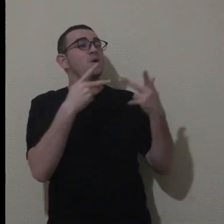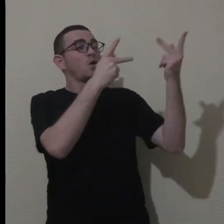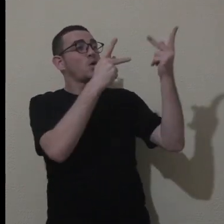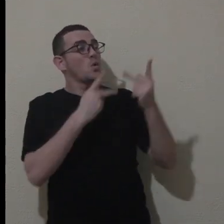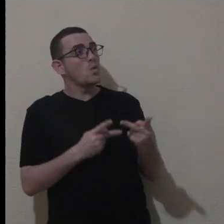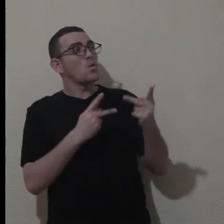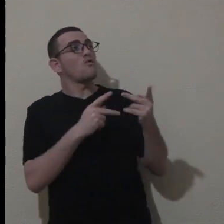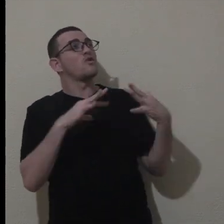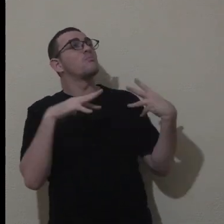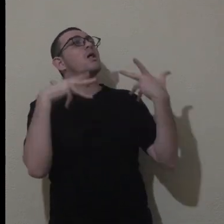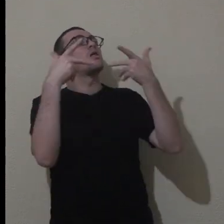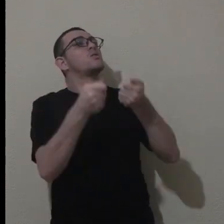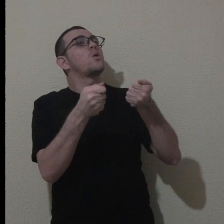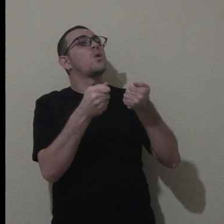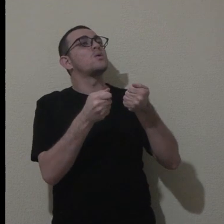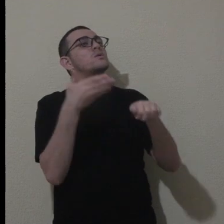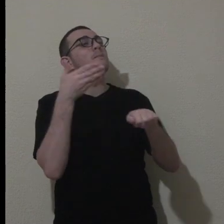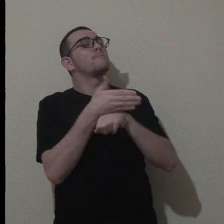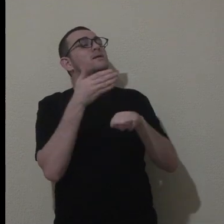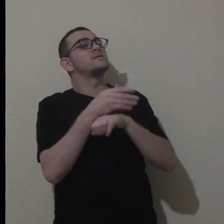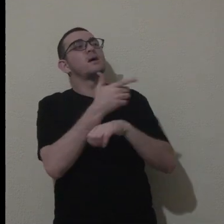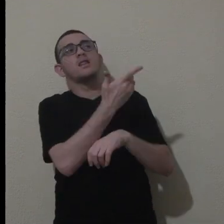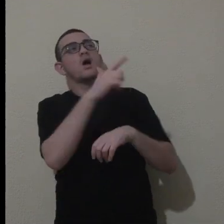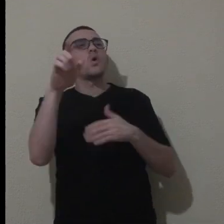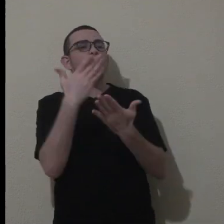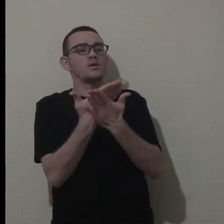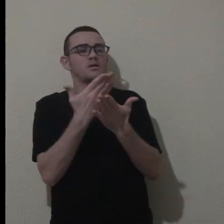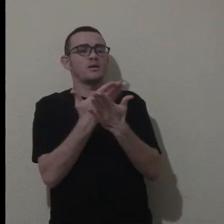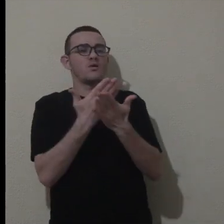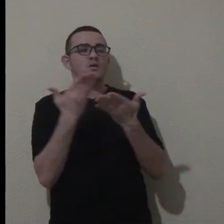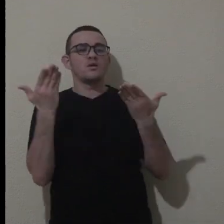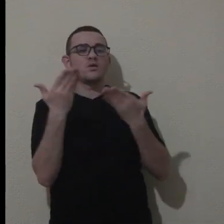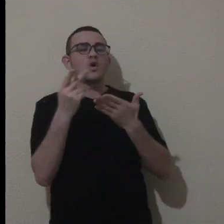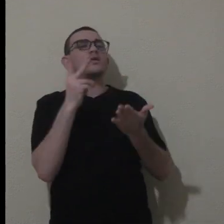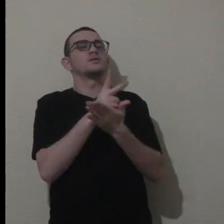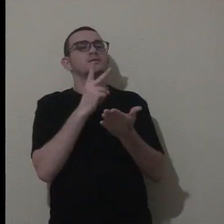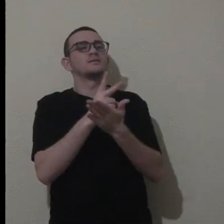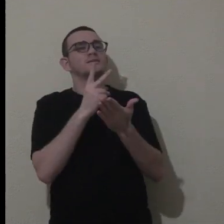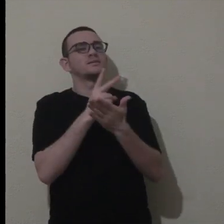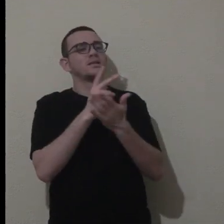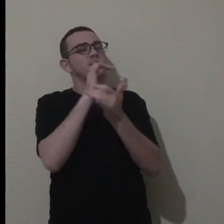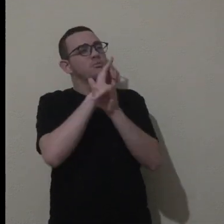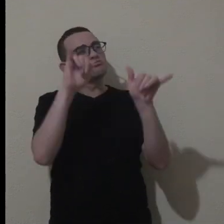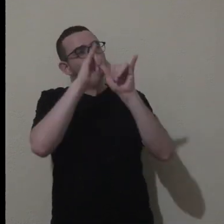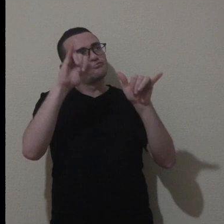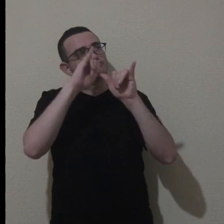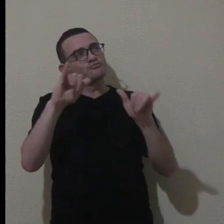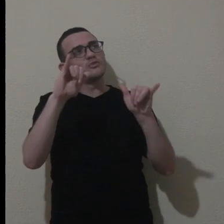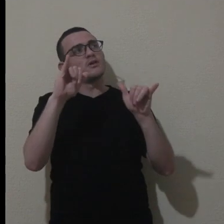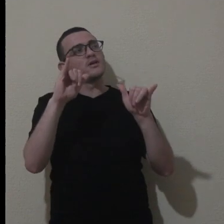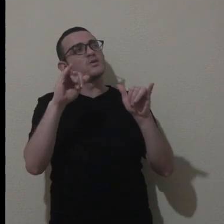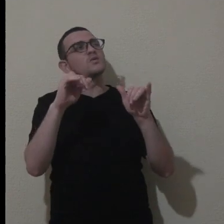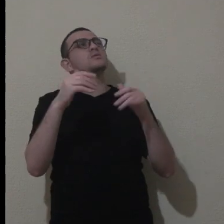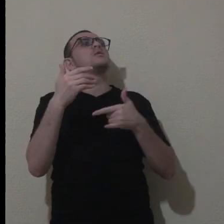Então fica o convite para todo mundo participar da nossa próxima aula, né? Agora a gente vai estar sempre colocando nas nossas páginas,